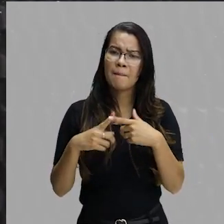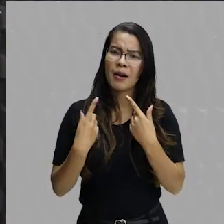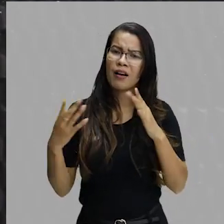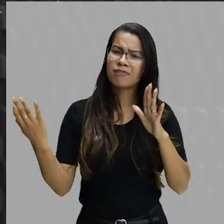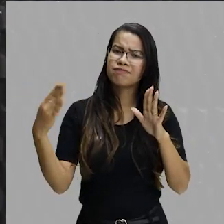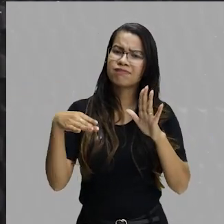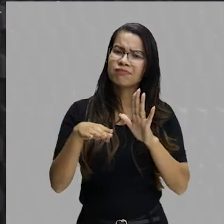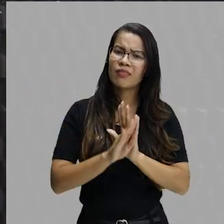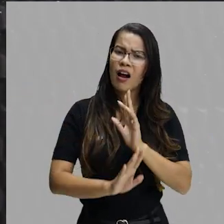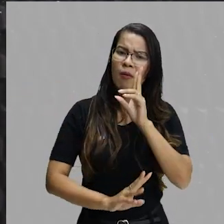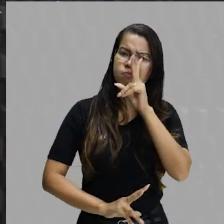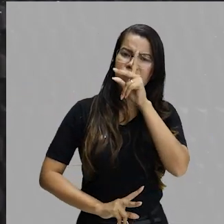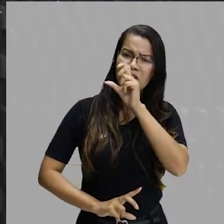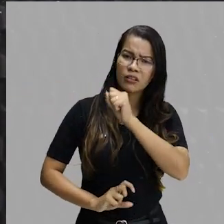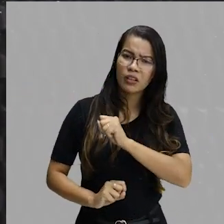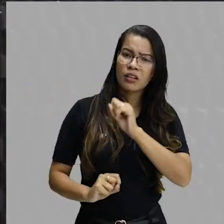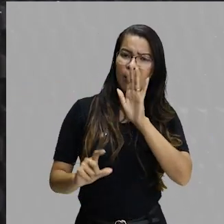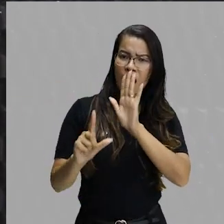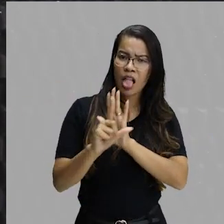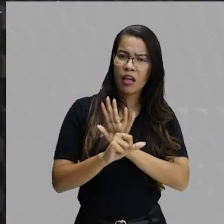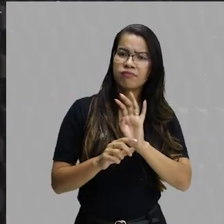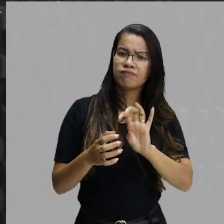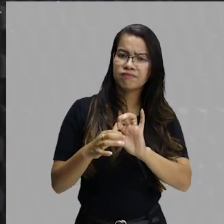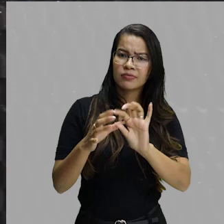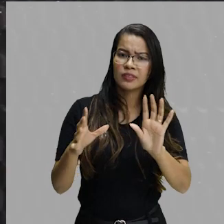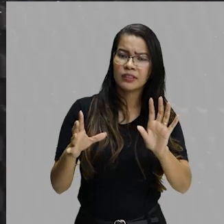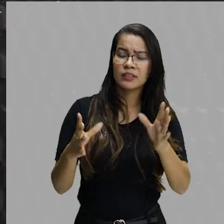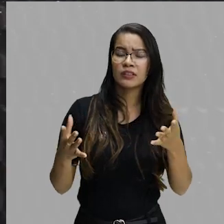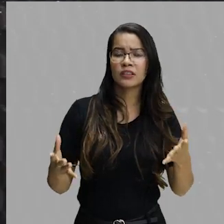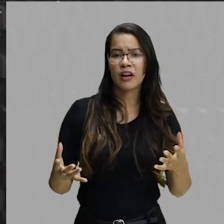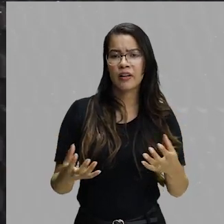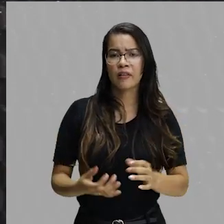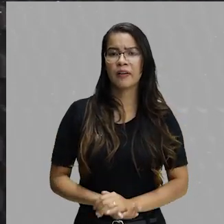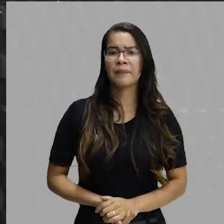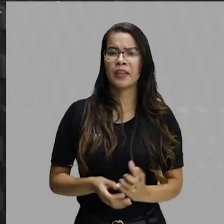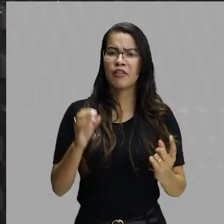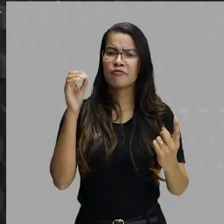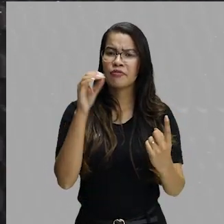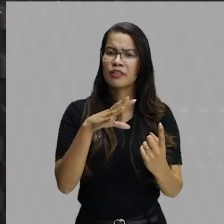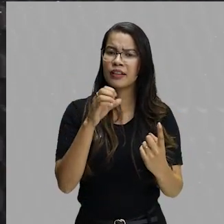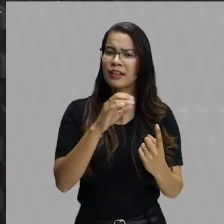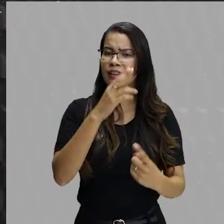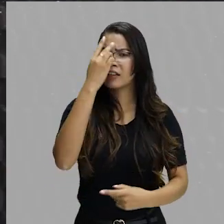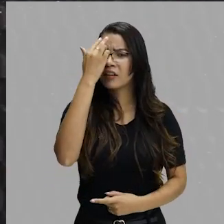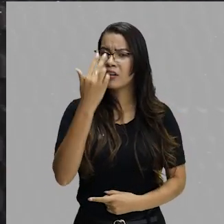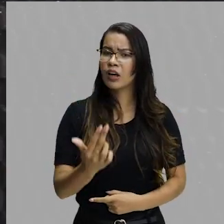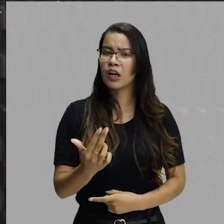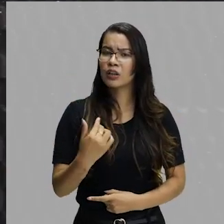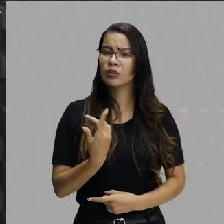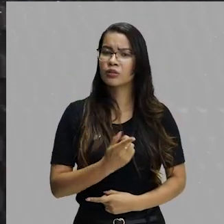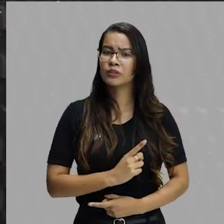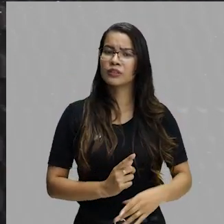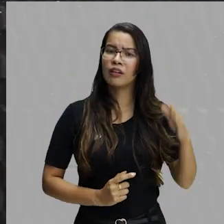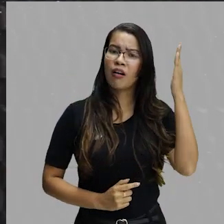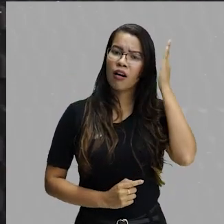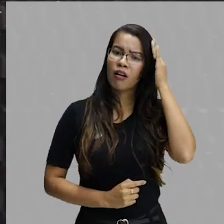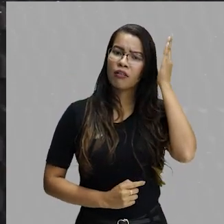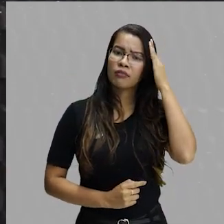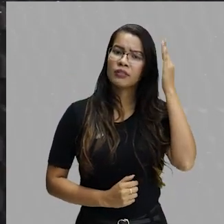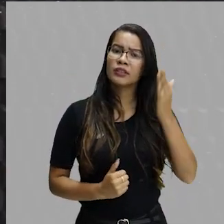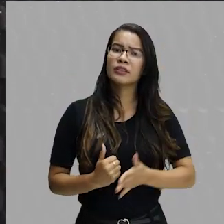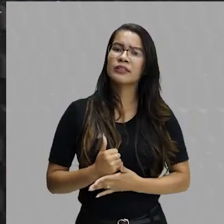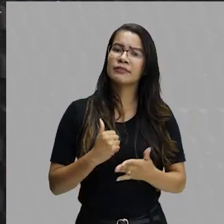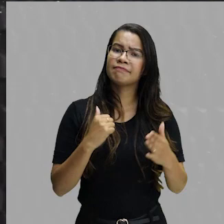vias legais. E as motivações históricas, elas ajudam você a compreender. A todos